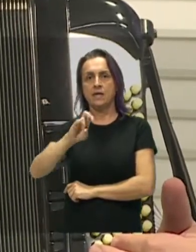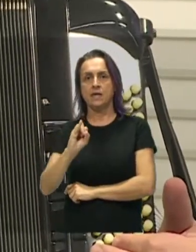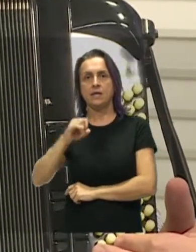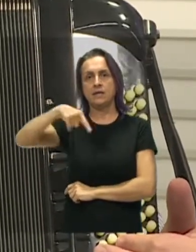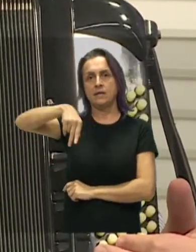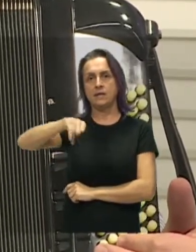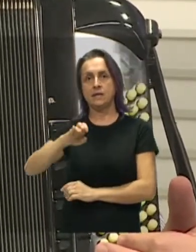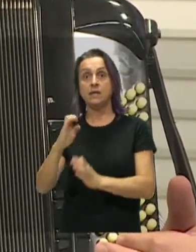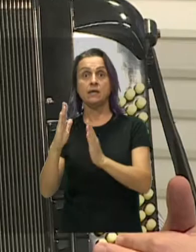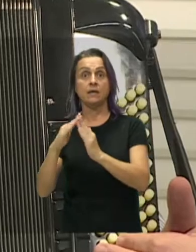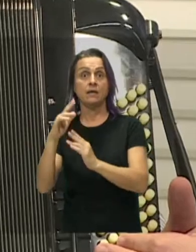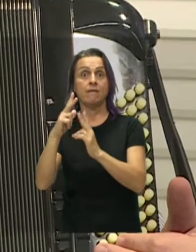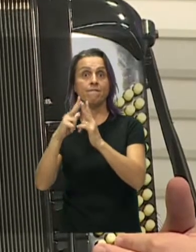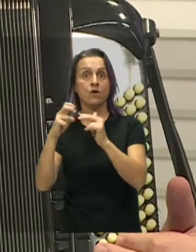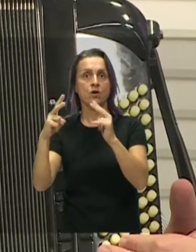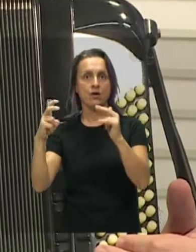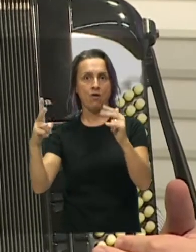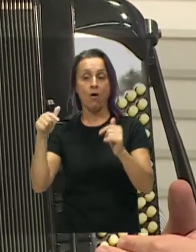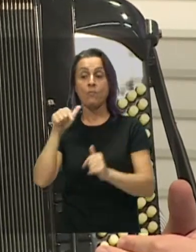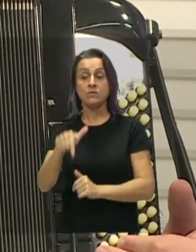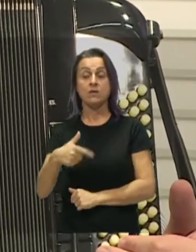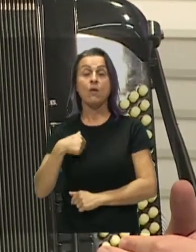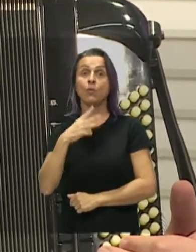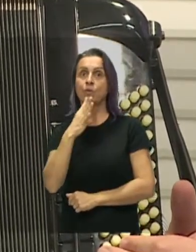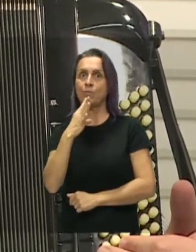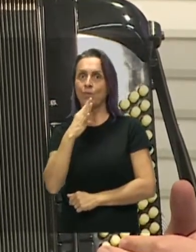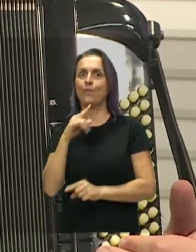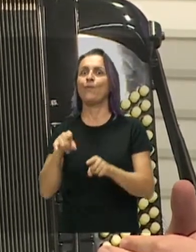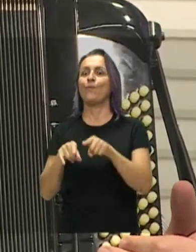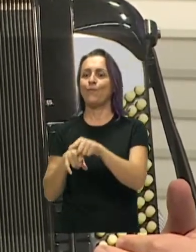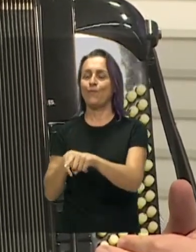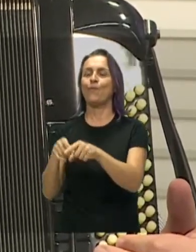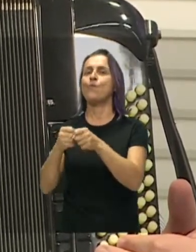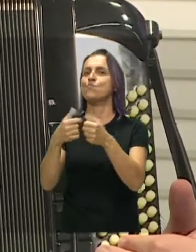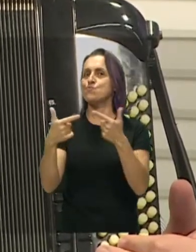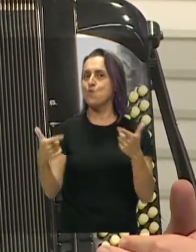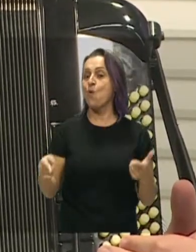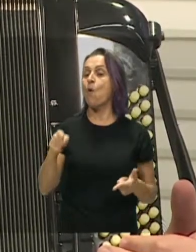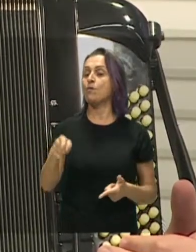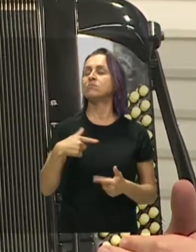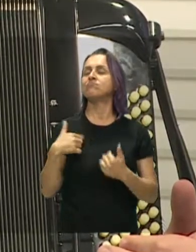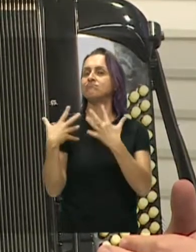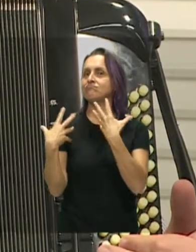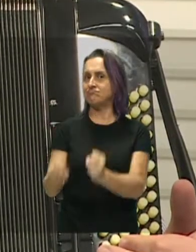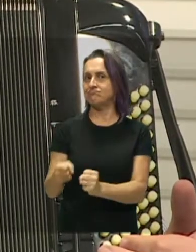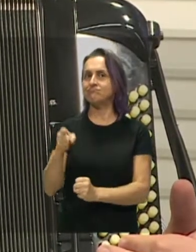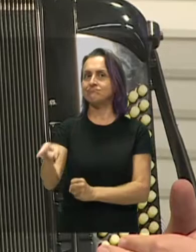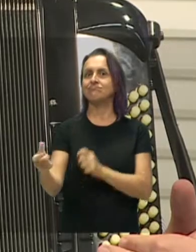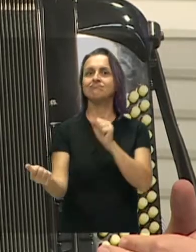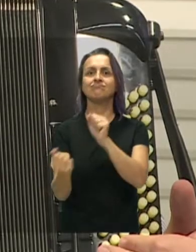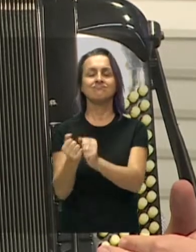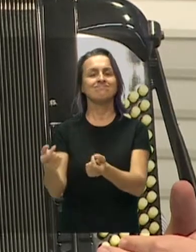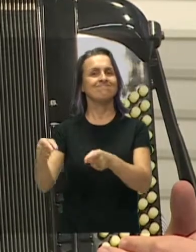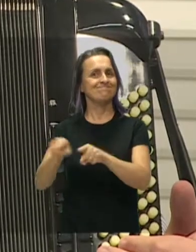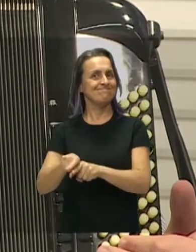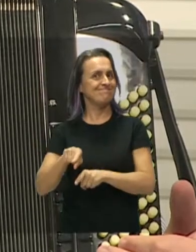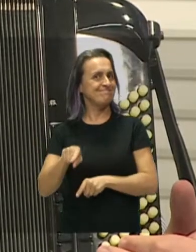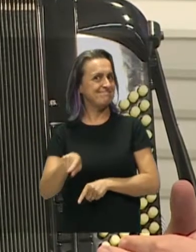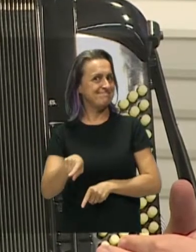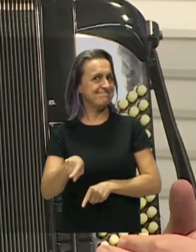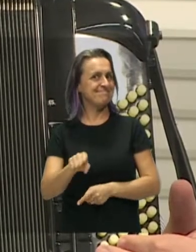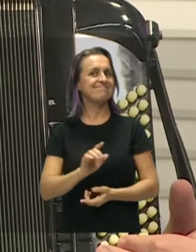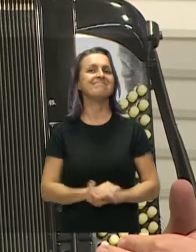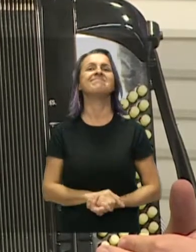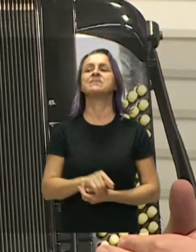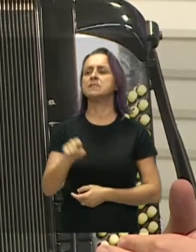eu também tive a sorte de topar no meio desse caminho. E ele foi muito rápido em captar